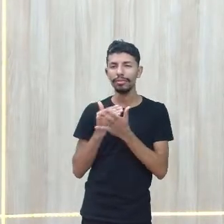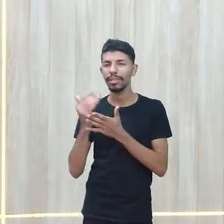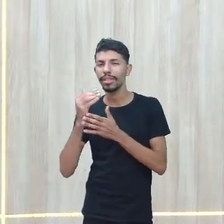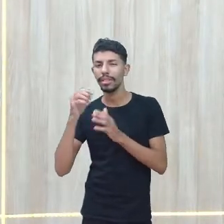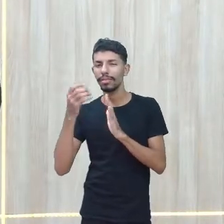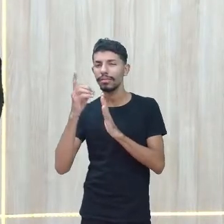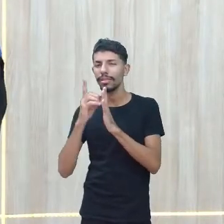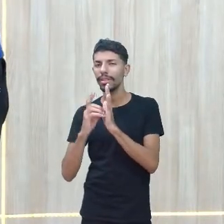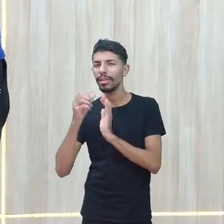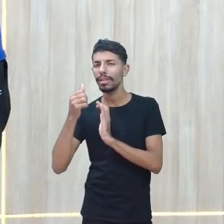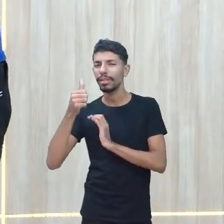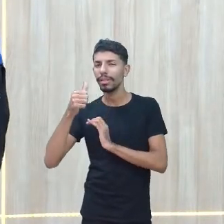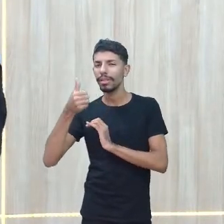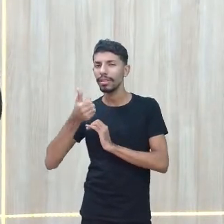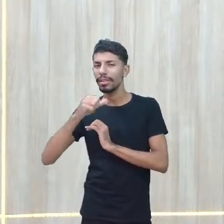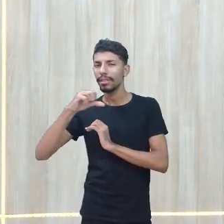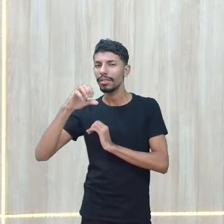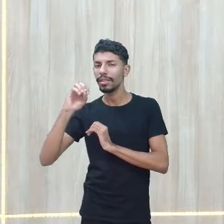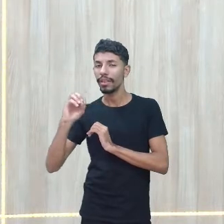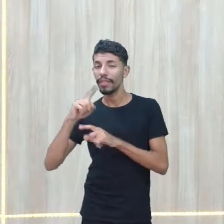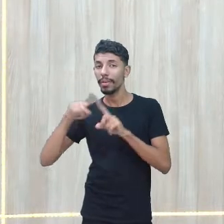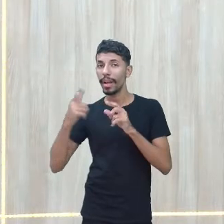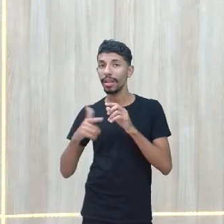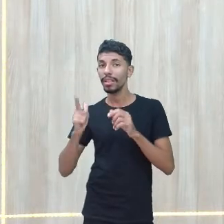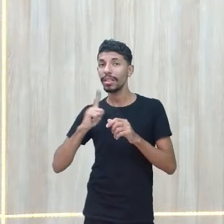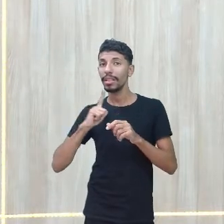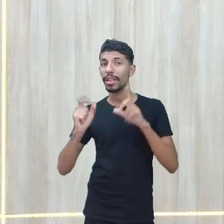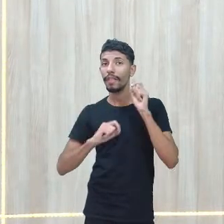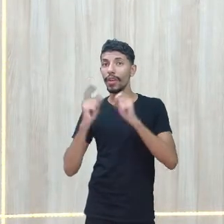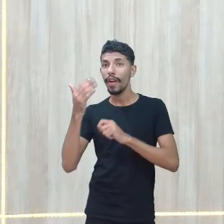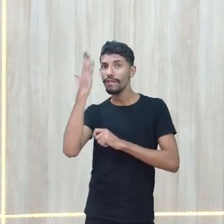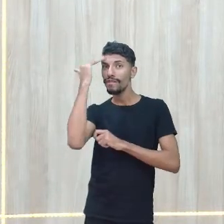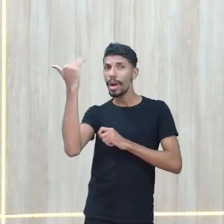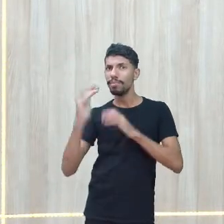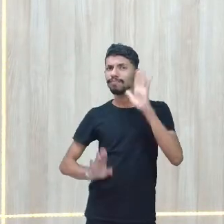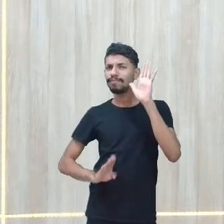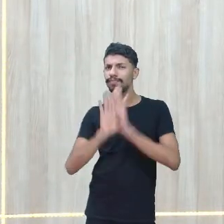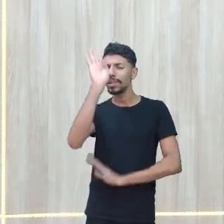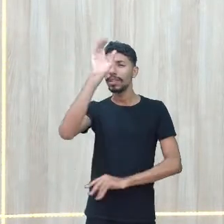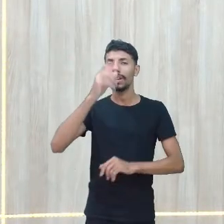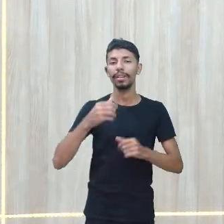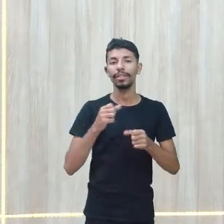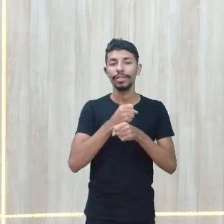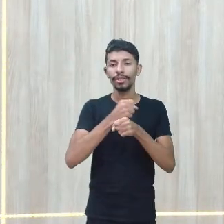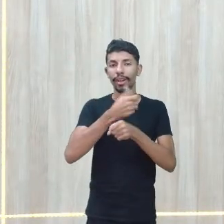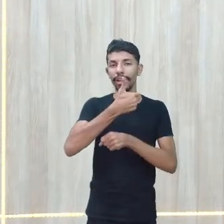ápice na década de 2000, e aí, sendo que esses MCs